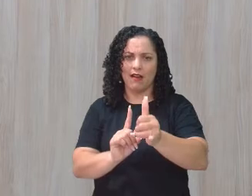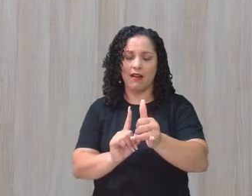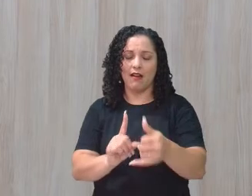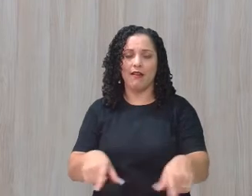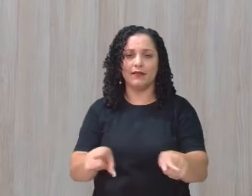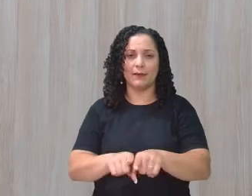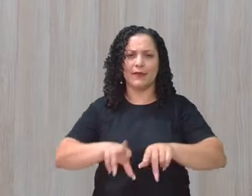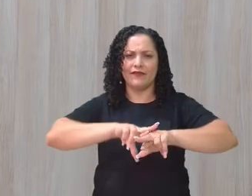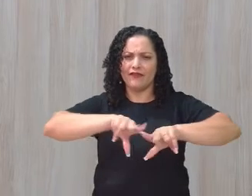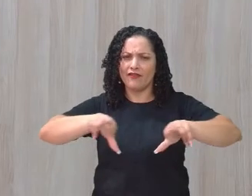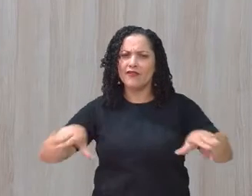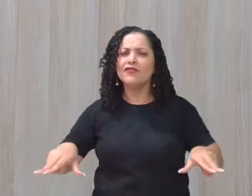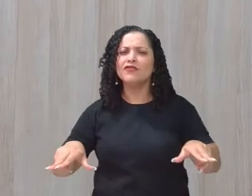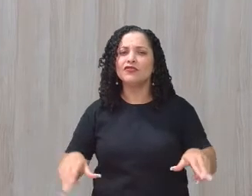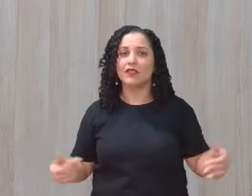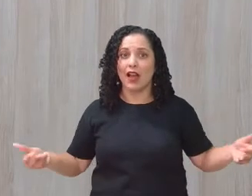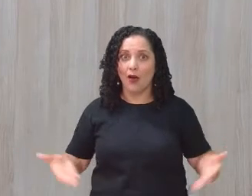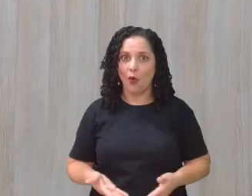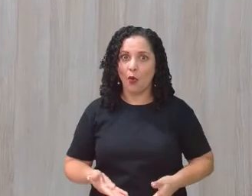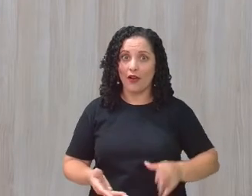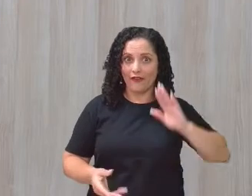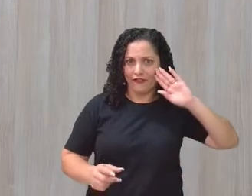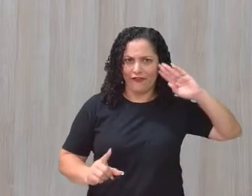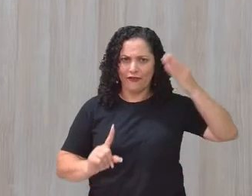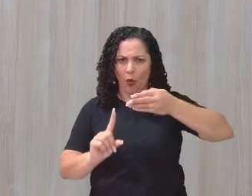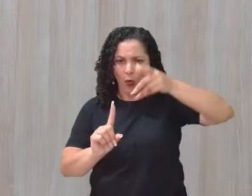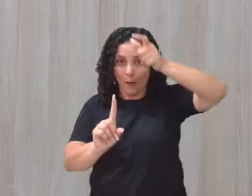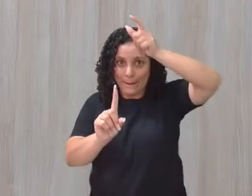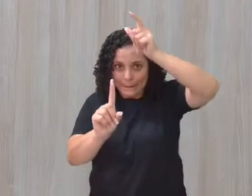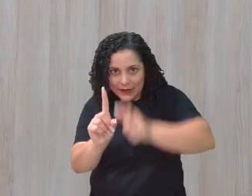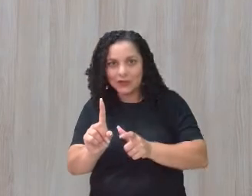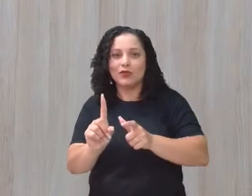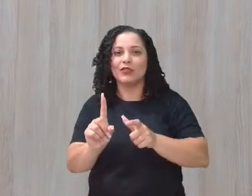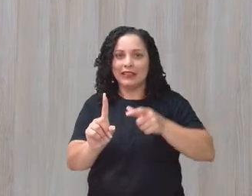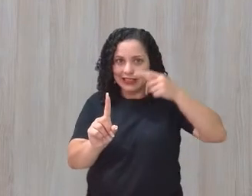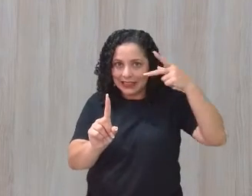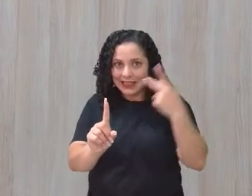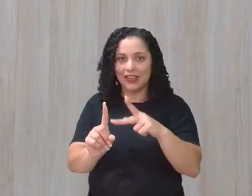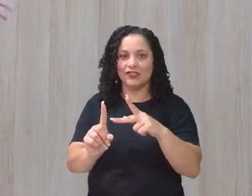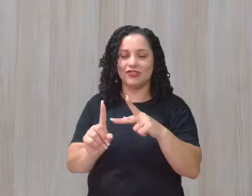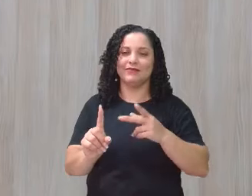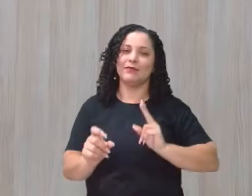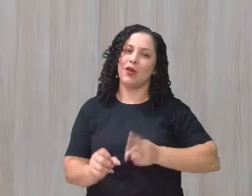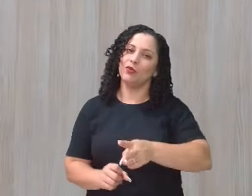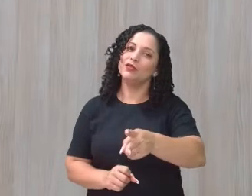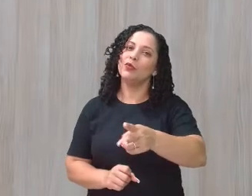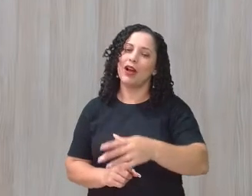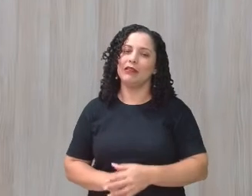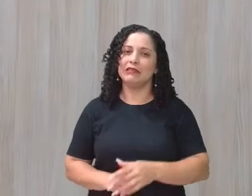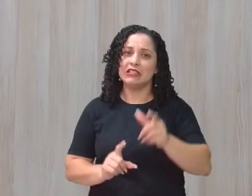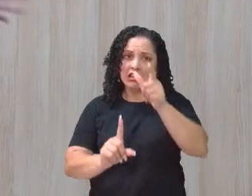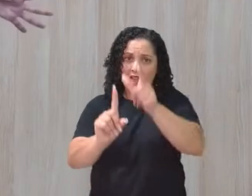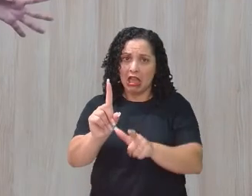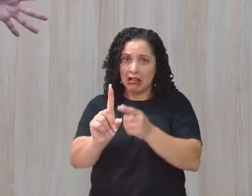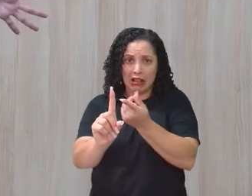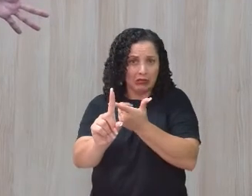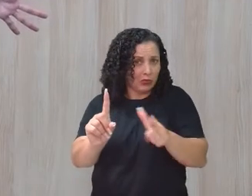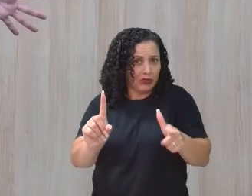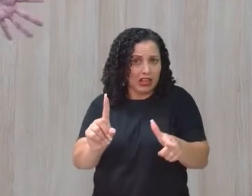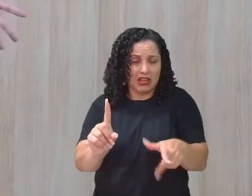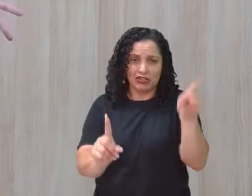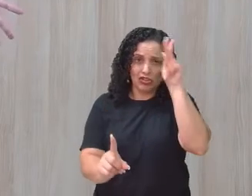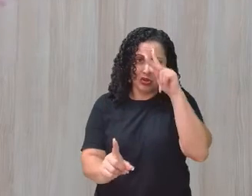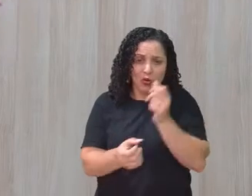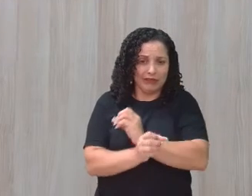hoje a gente vai focar na personagem, importantíssima para dar continuidade à história. Sem a personagem, não há